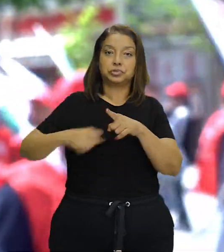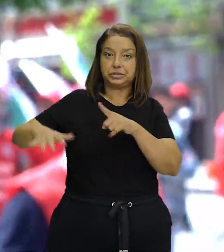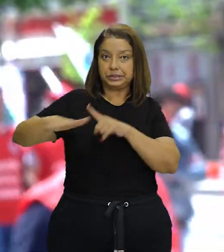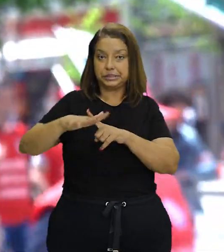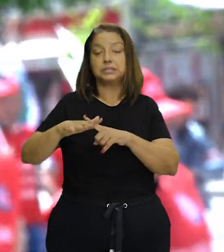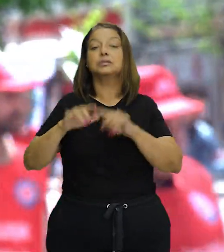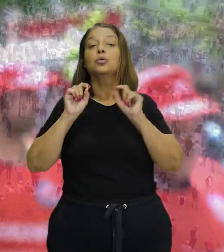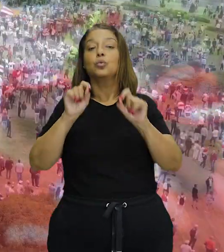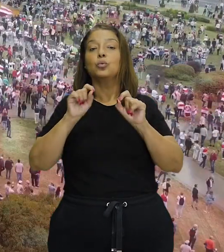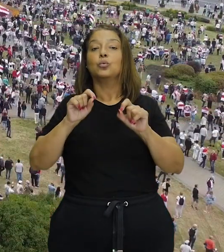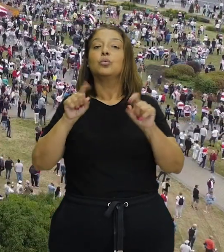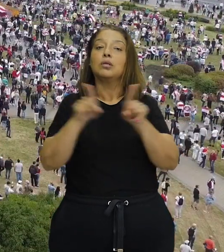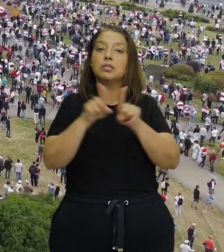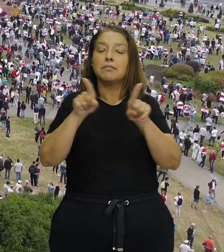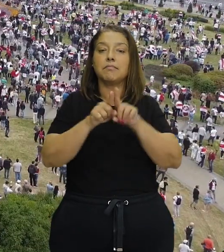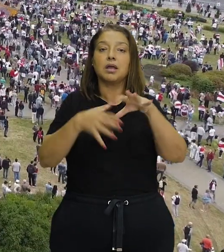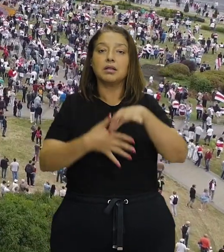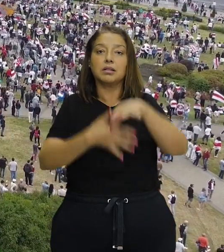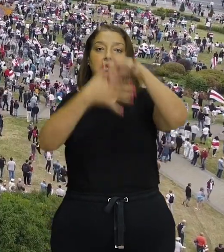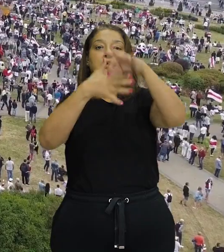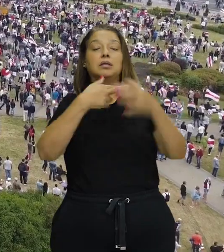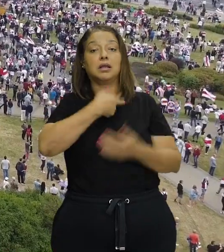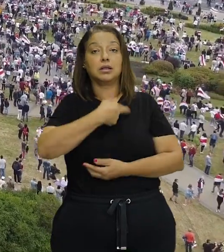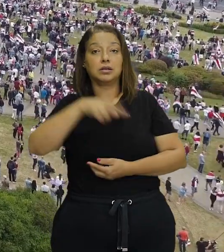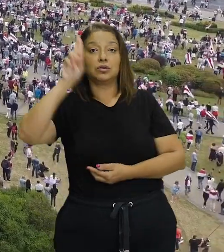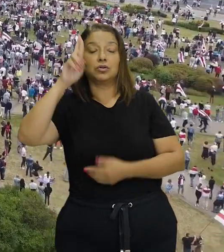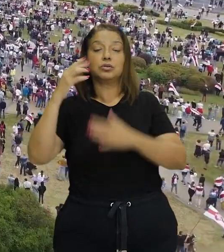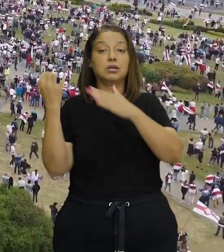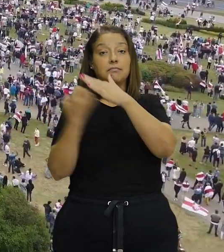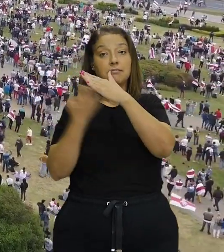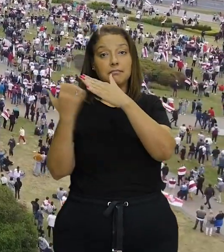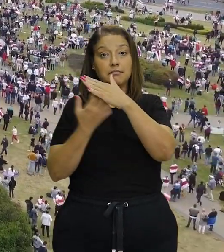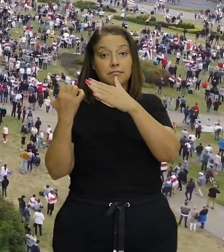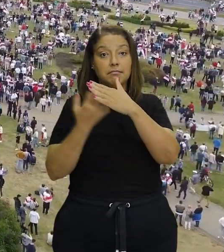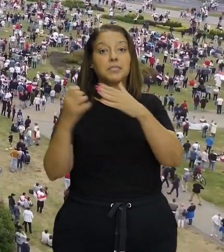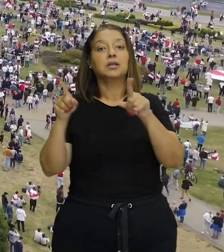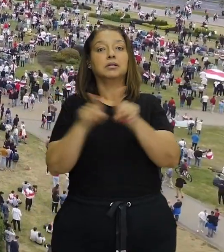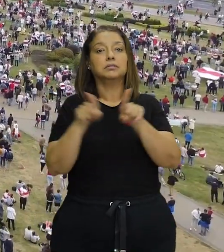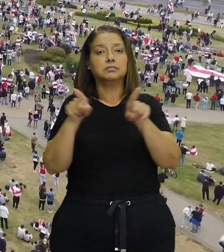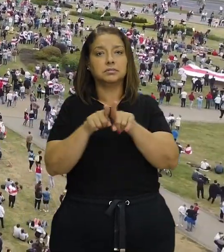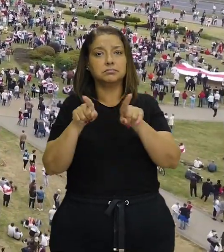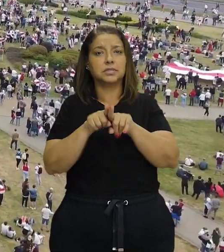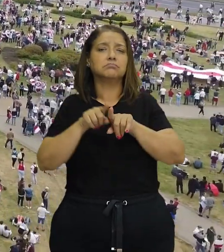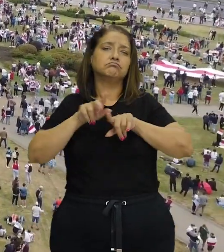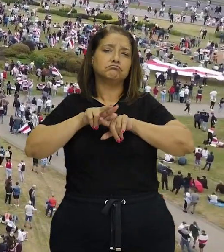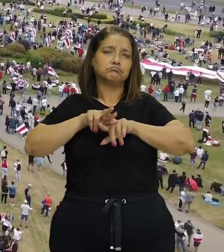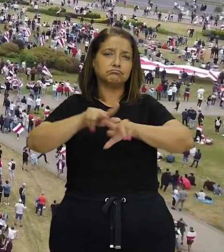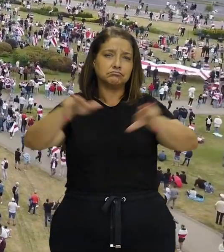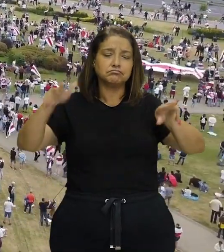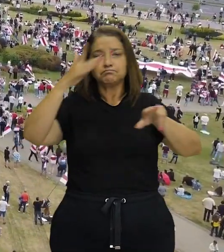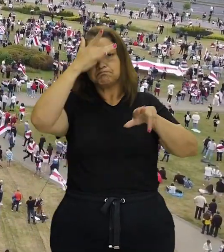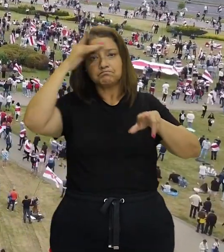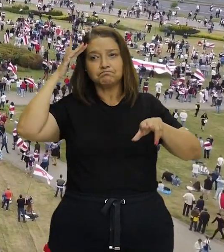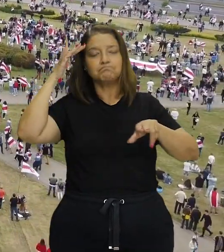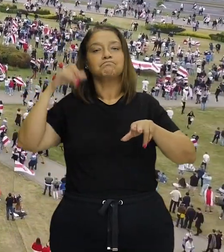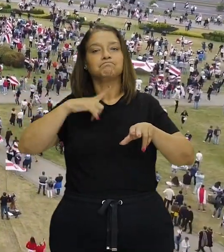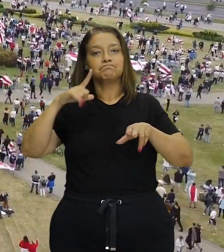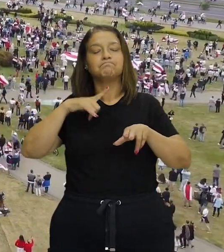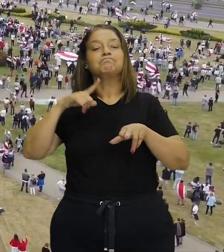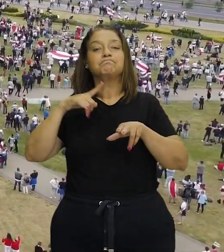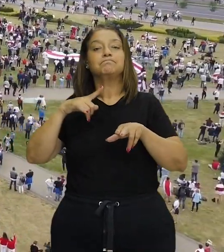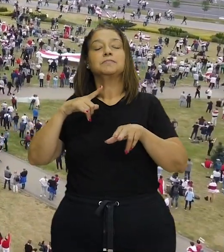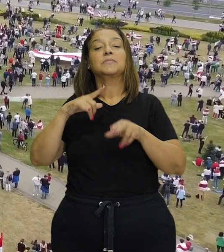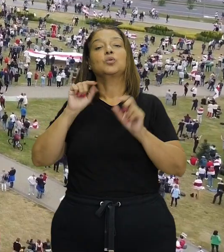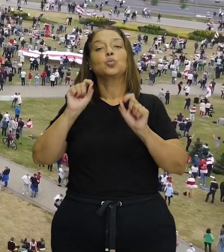sociedade, incluindo líderes religiosos, empresários e membros da classe média. A marcha